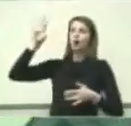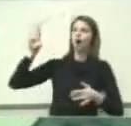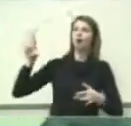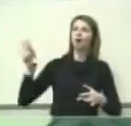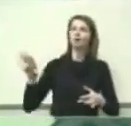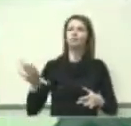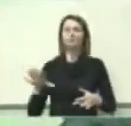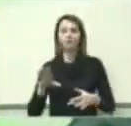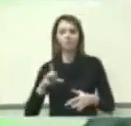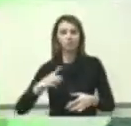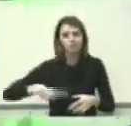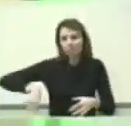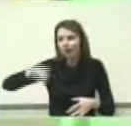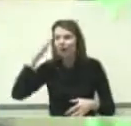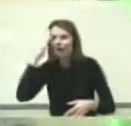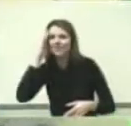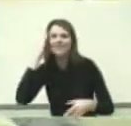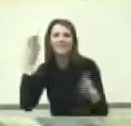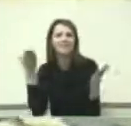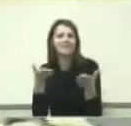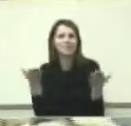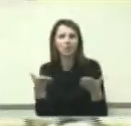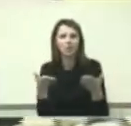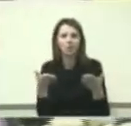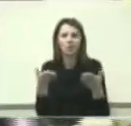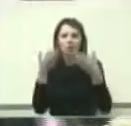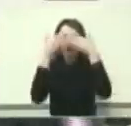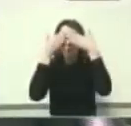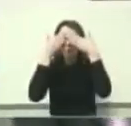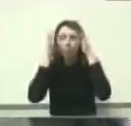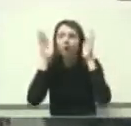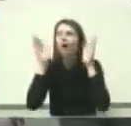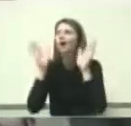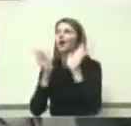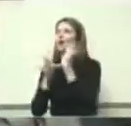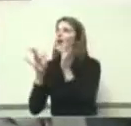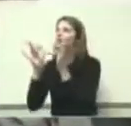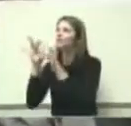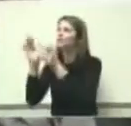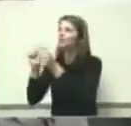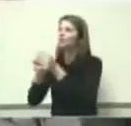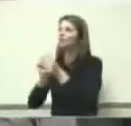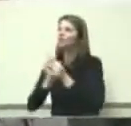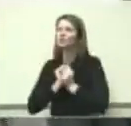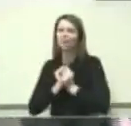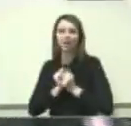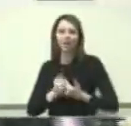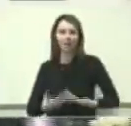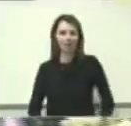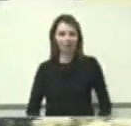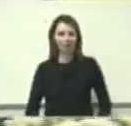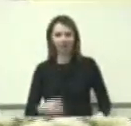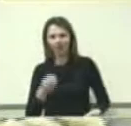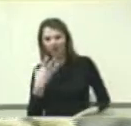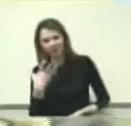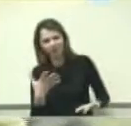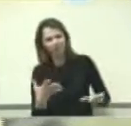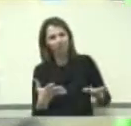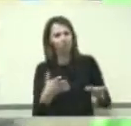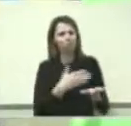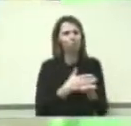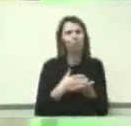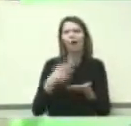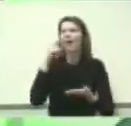momento na sua vida você vai começar a enxergar Jesus do seu lado Aleluia você vai começar a